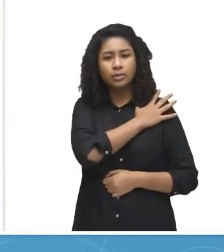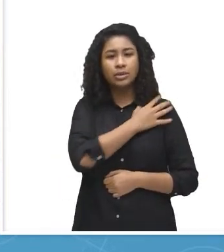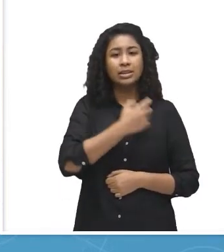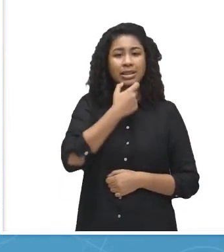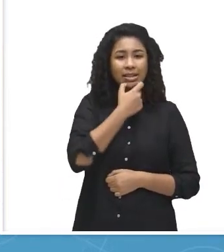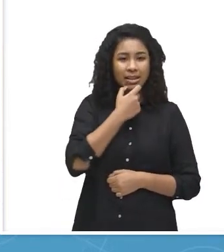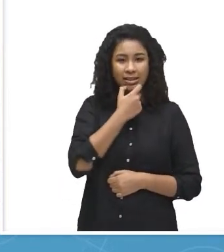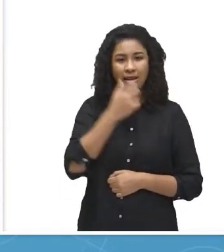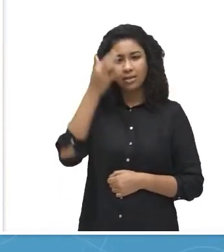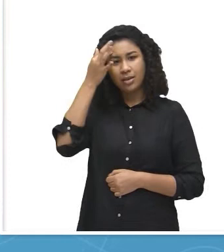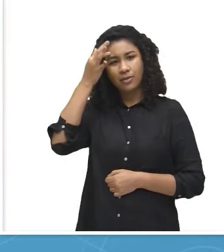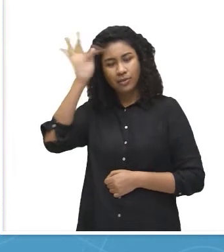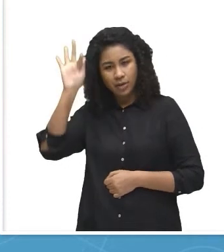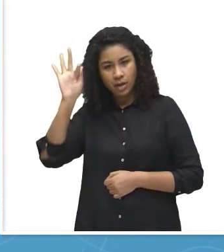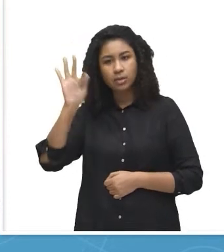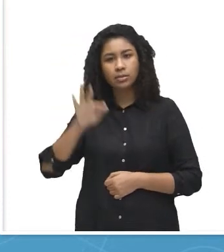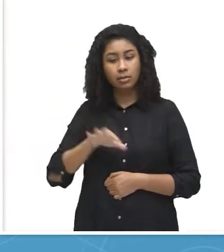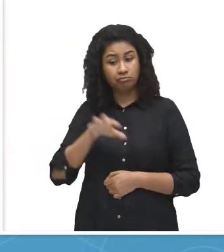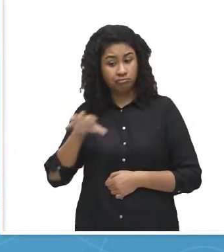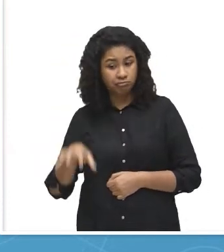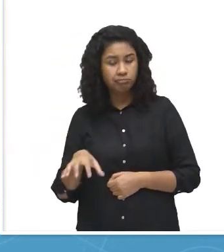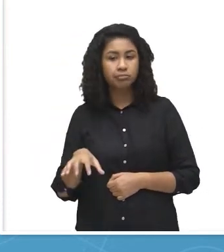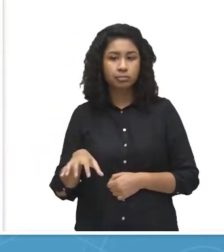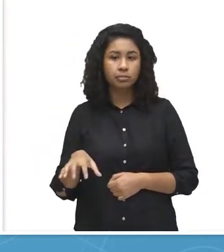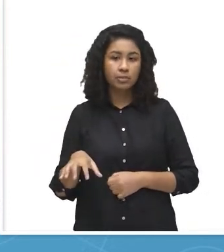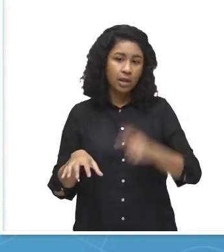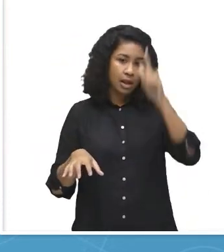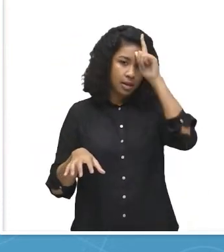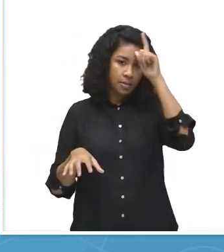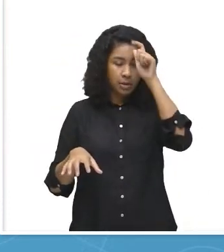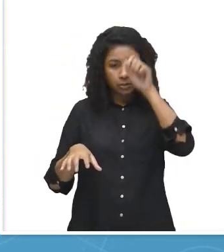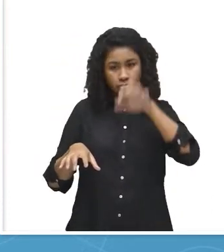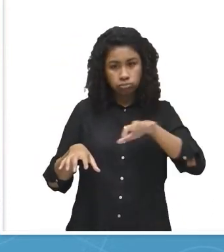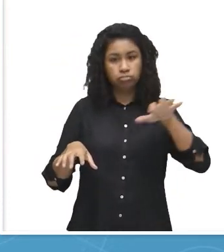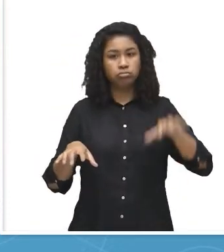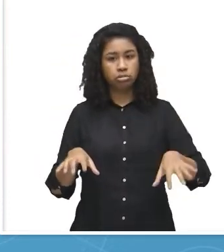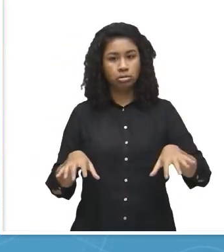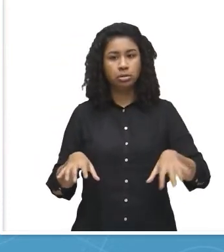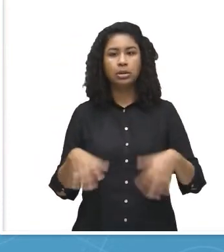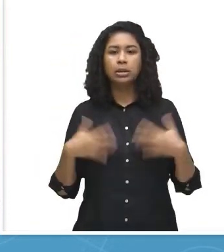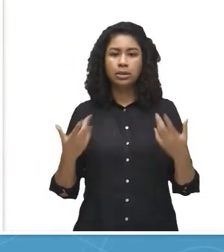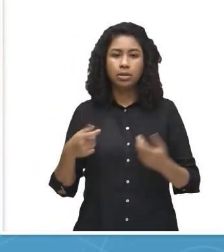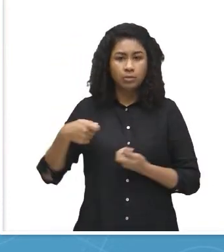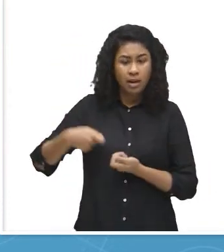lado, e da Alemanha, de outro, cavaram, olha só, gente,